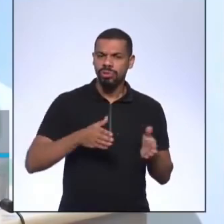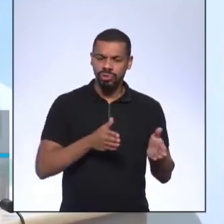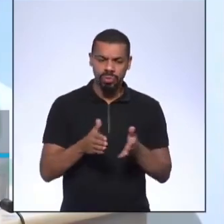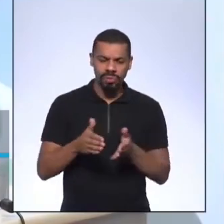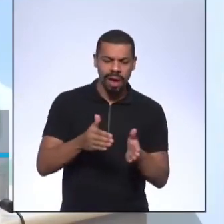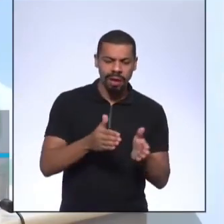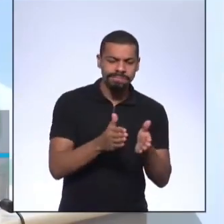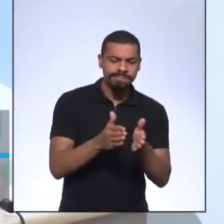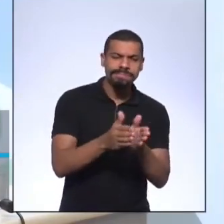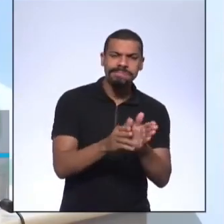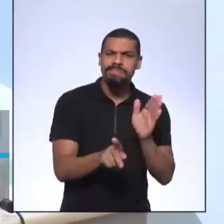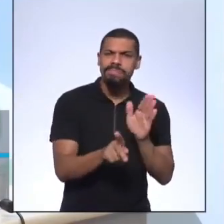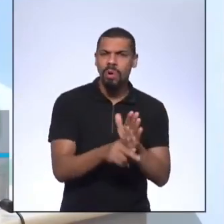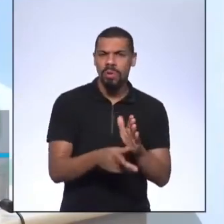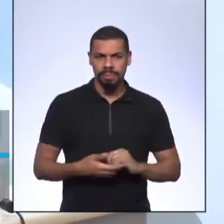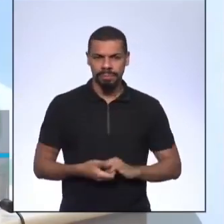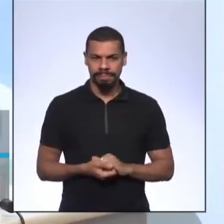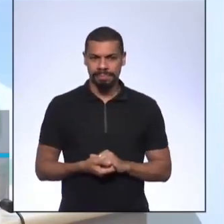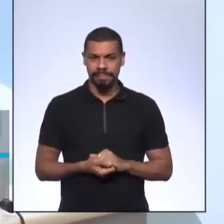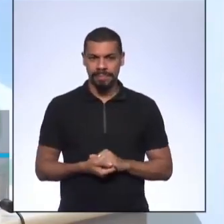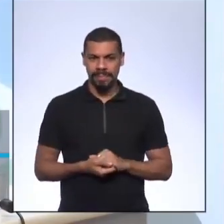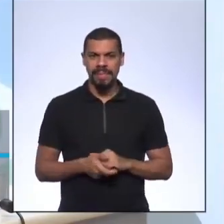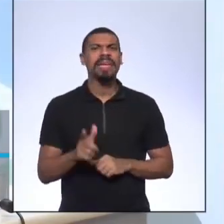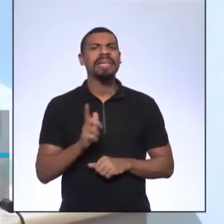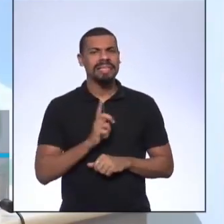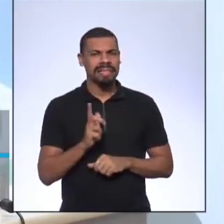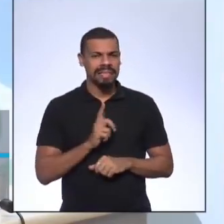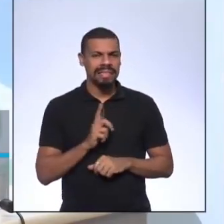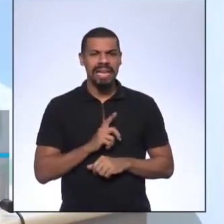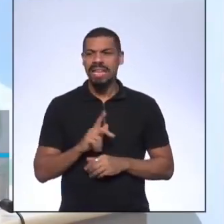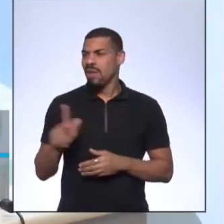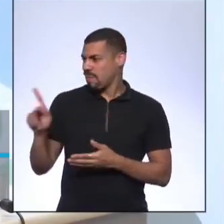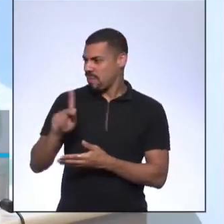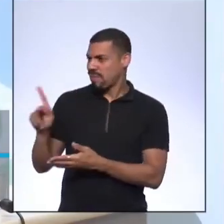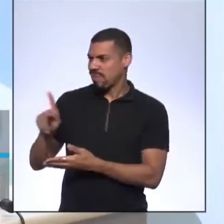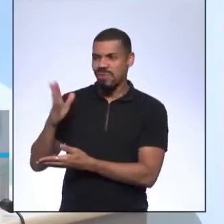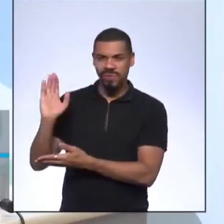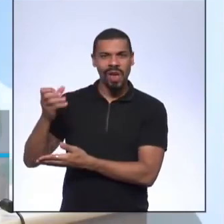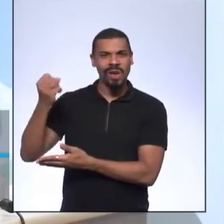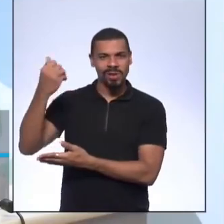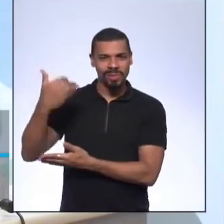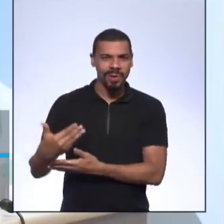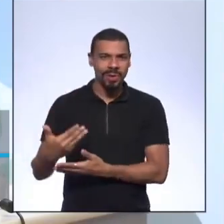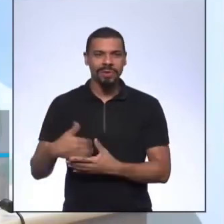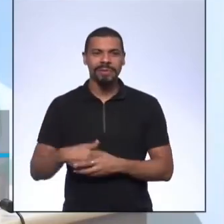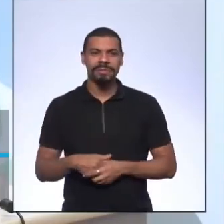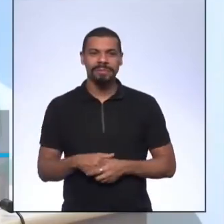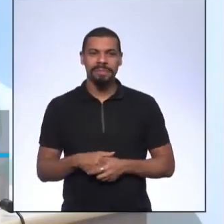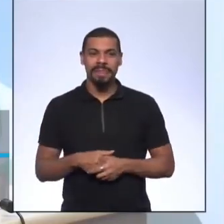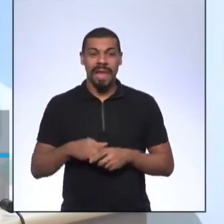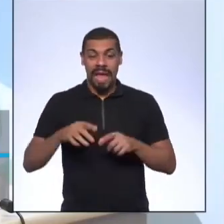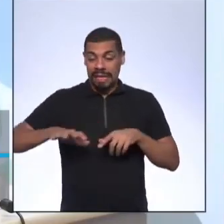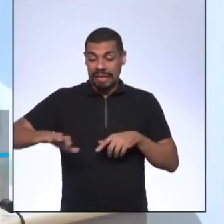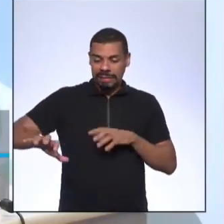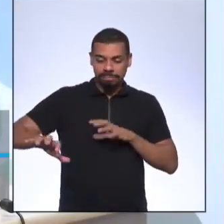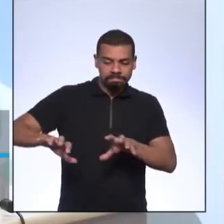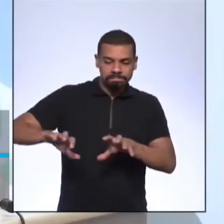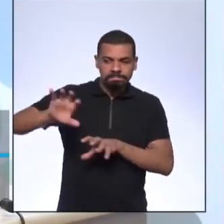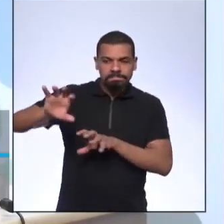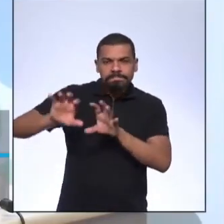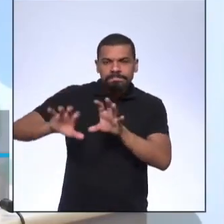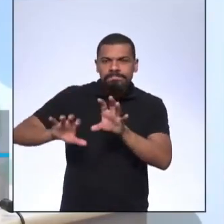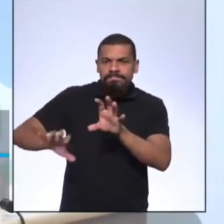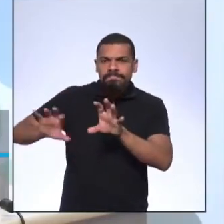rota estabelecida, né? Tem essa questão que até o professor Carlos explicou agora há pouco, né? Ali aquela região